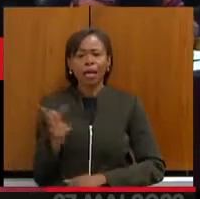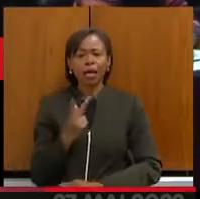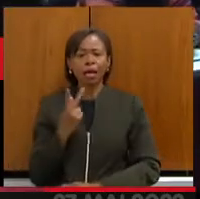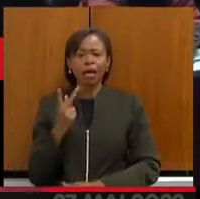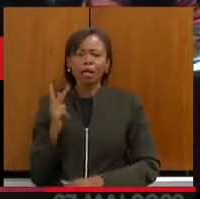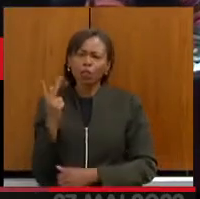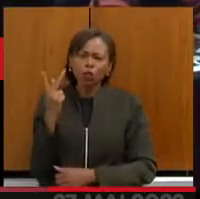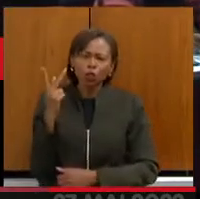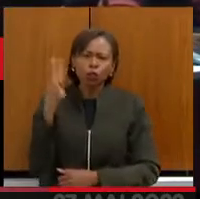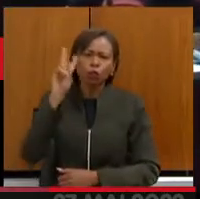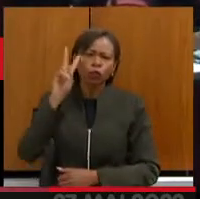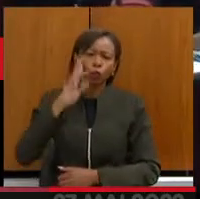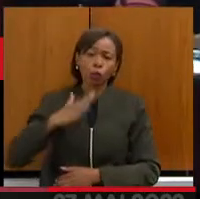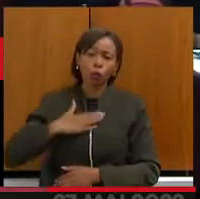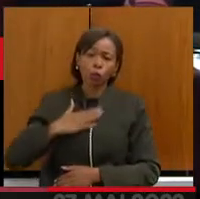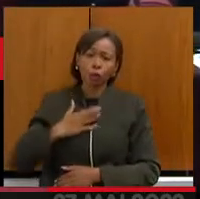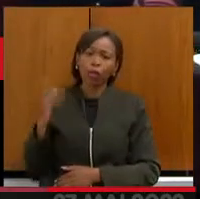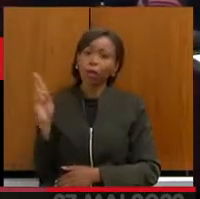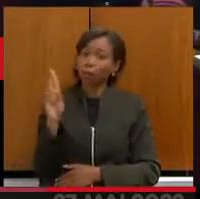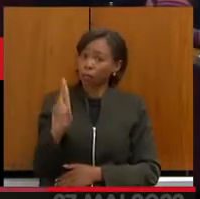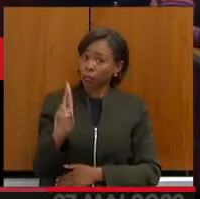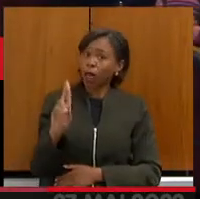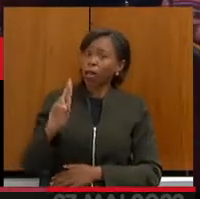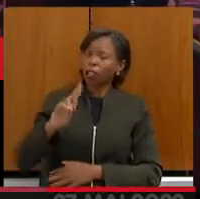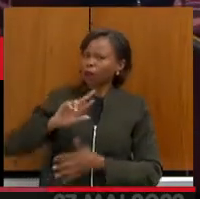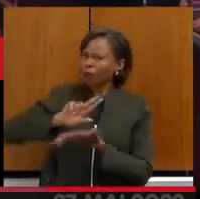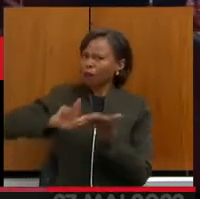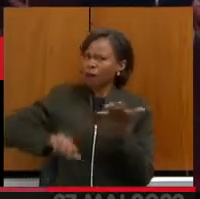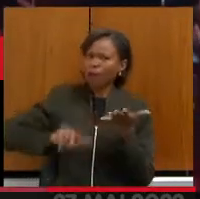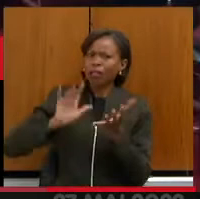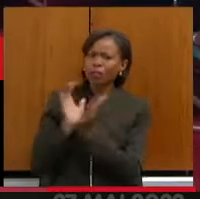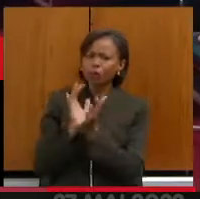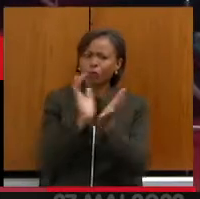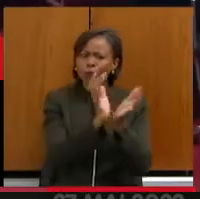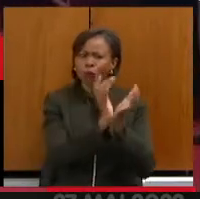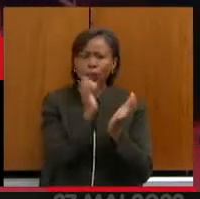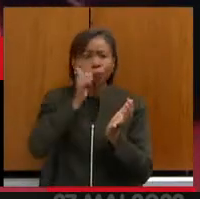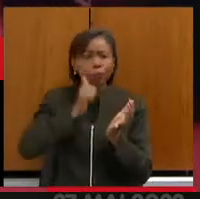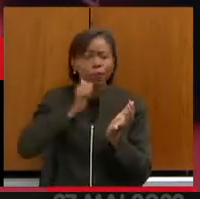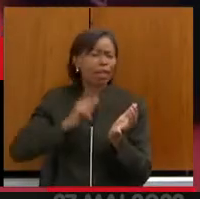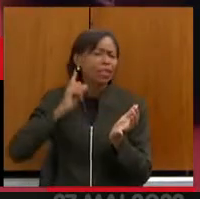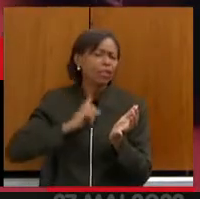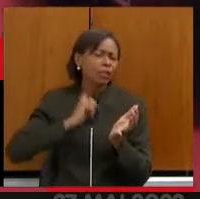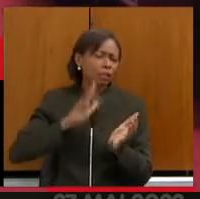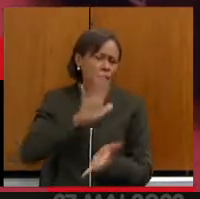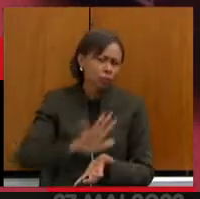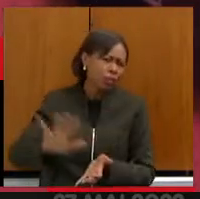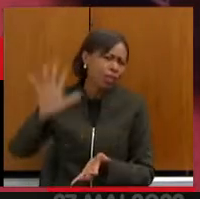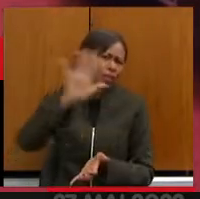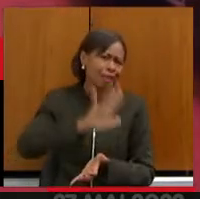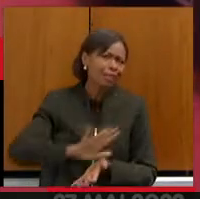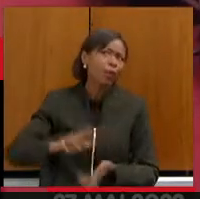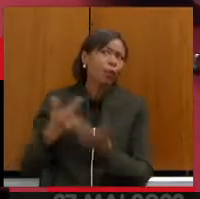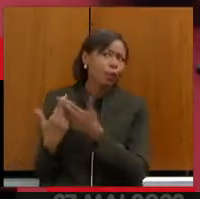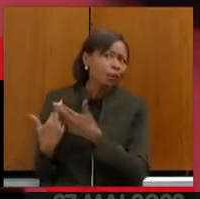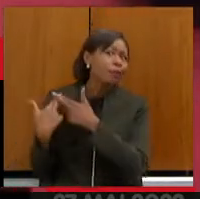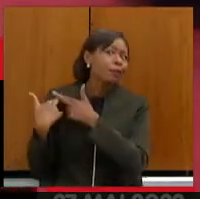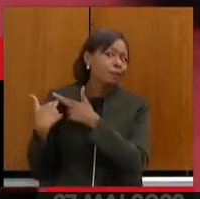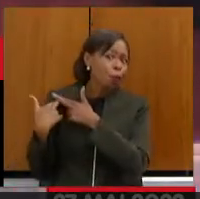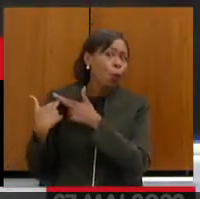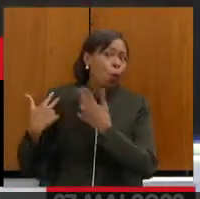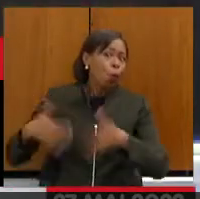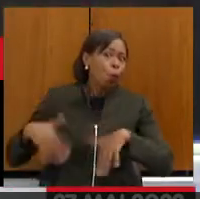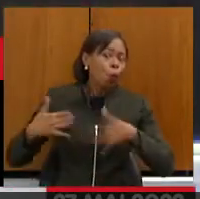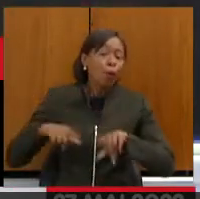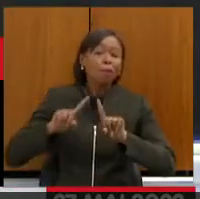e a de diversas mulheres dessas minas gerais aí dá Gerais de forma especial é uma tarefa muito grandiosa mas eu acordo com muito